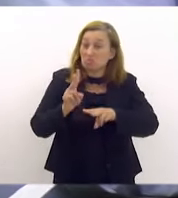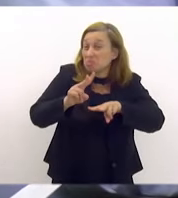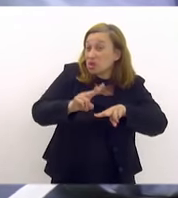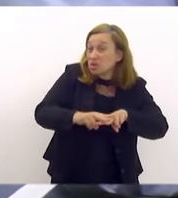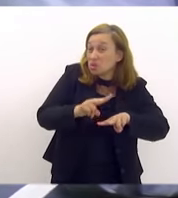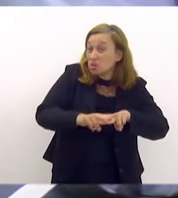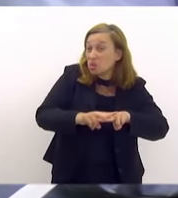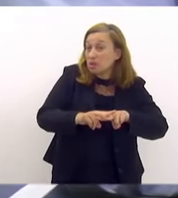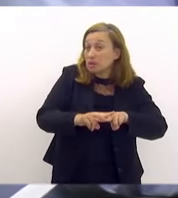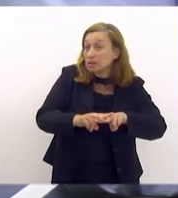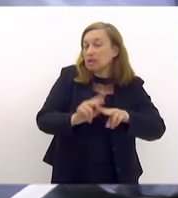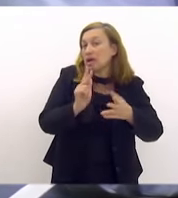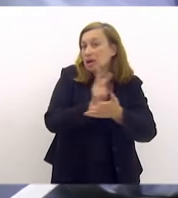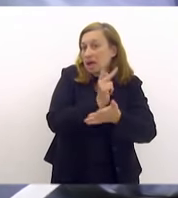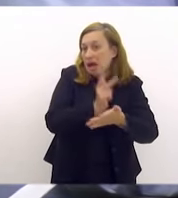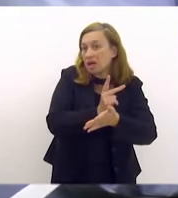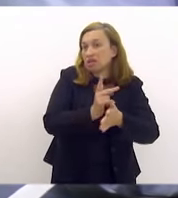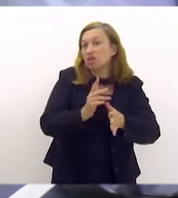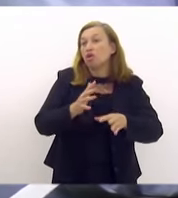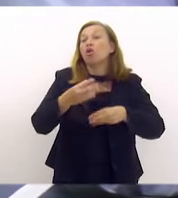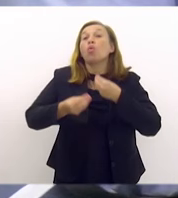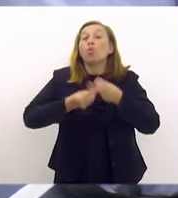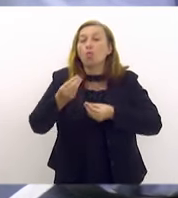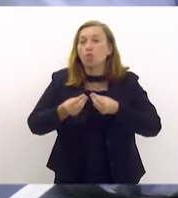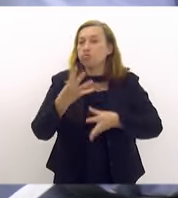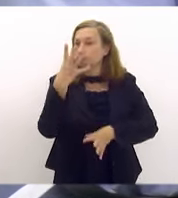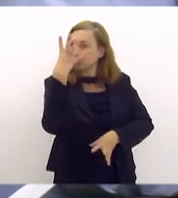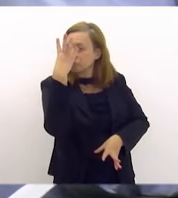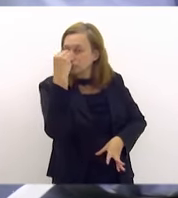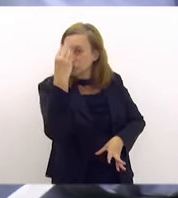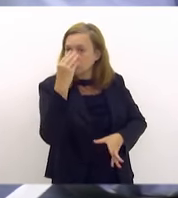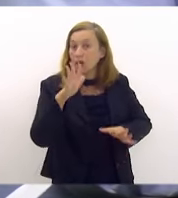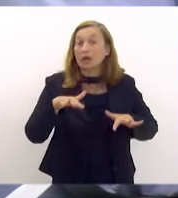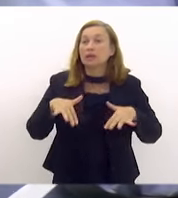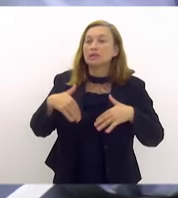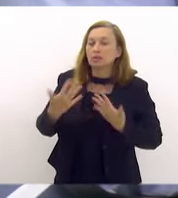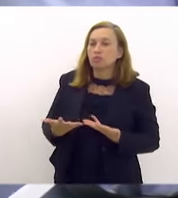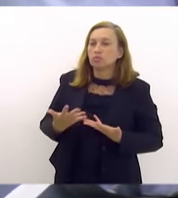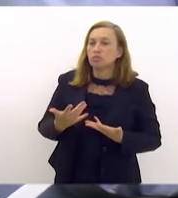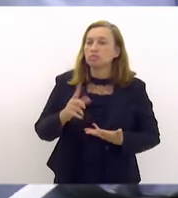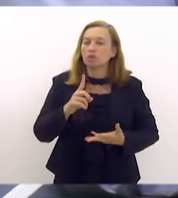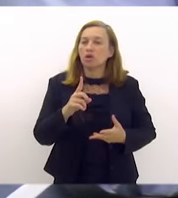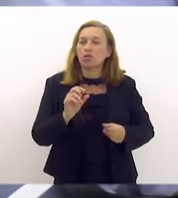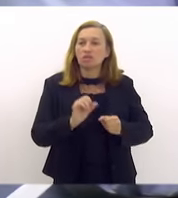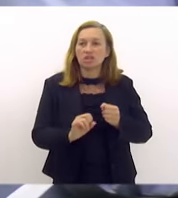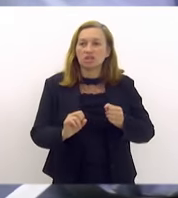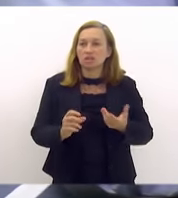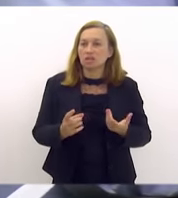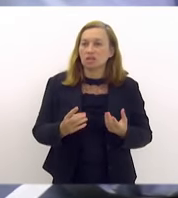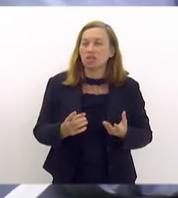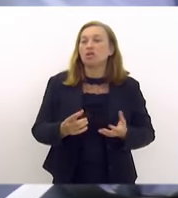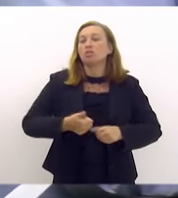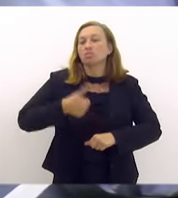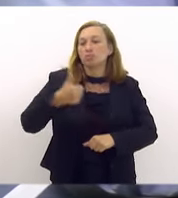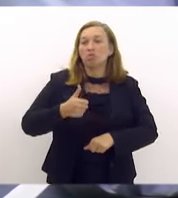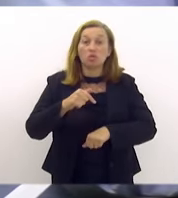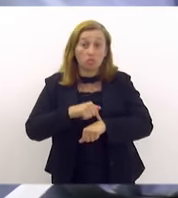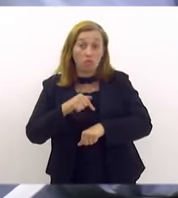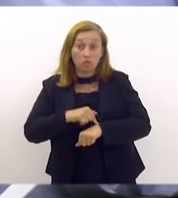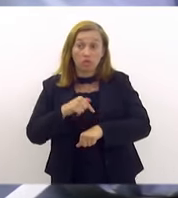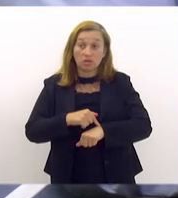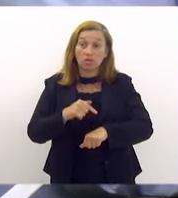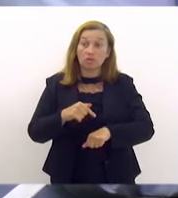eh equivocadas com o reconhecimento facial tanto é que não fizemos e tentamos desde do primeiro momento